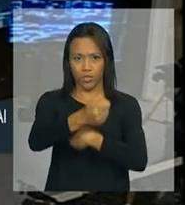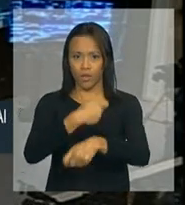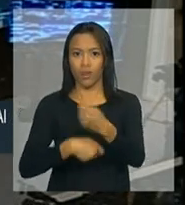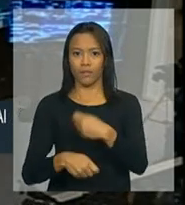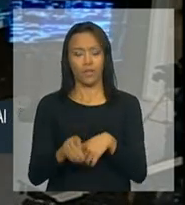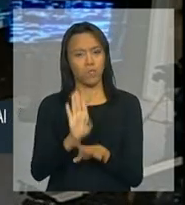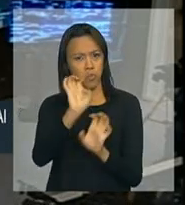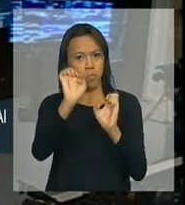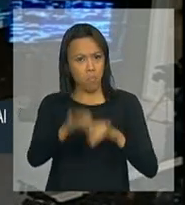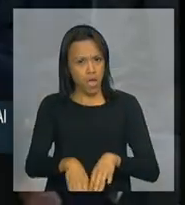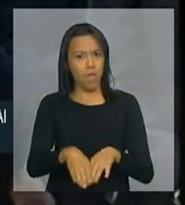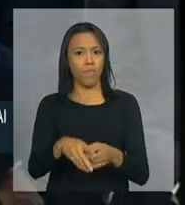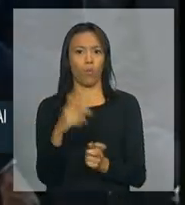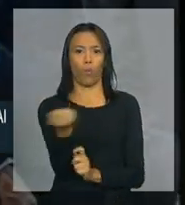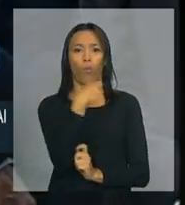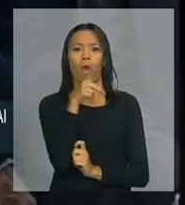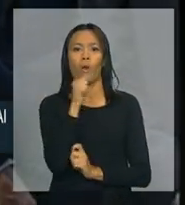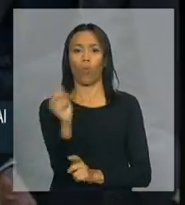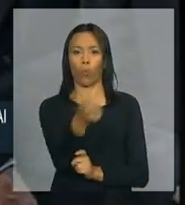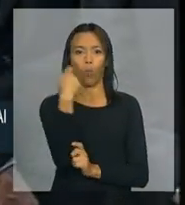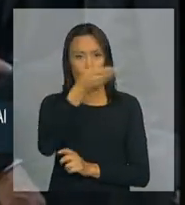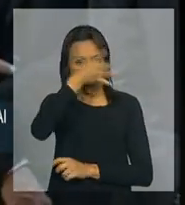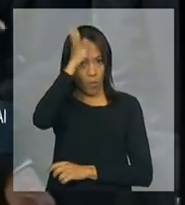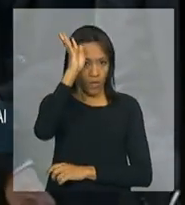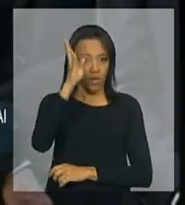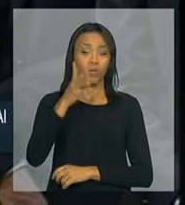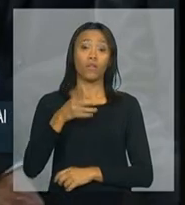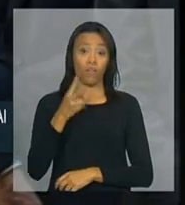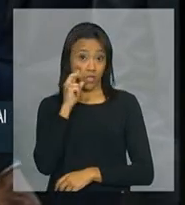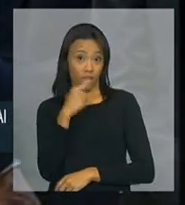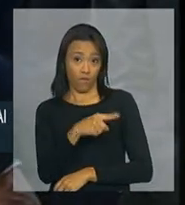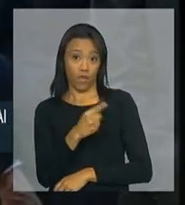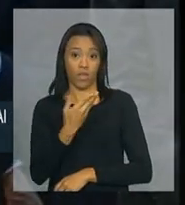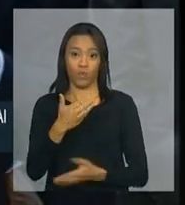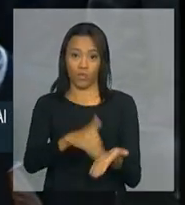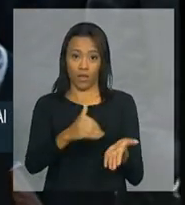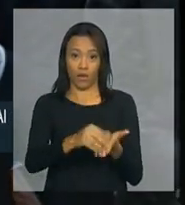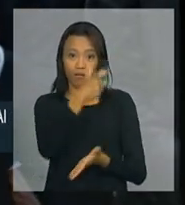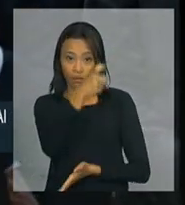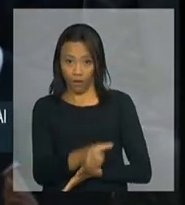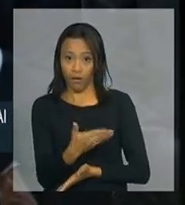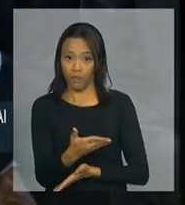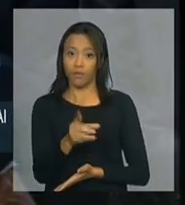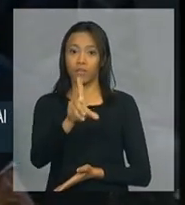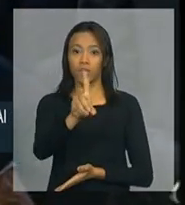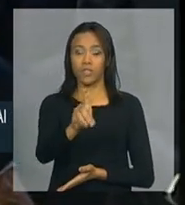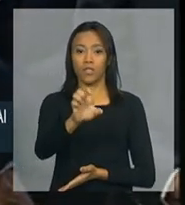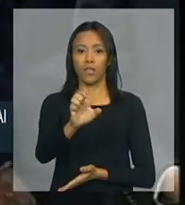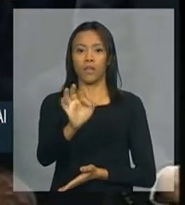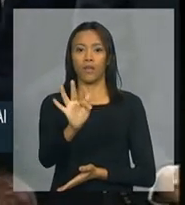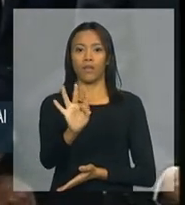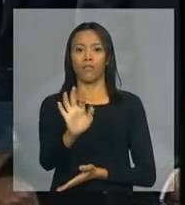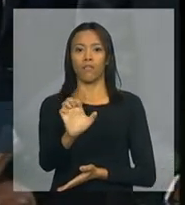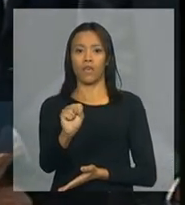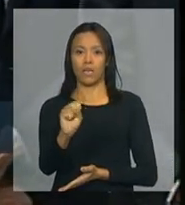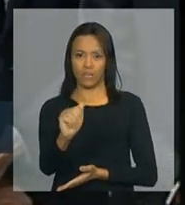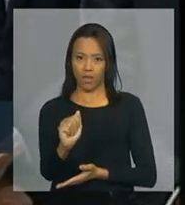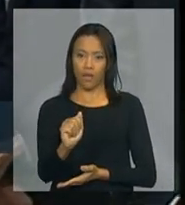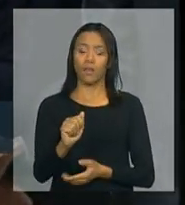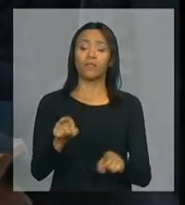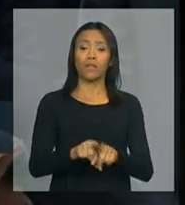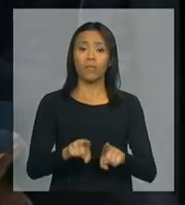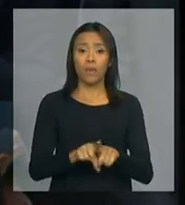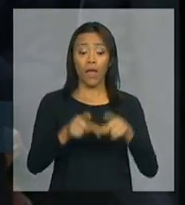pelo Corpo dos Bombeiros, que também terá aqui, está aqui o secretário de Defesa Civil, Sérgio Simões, aqui também terá uma base